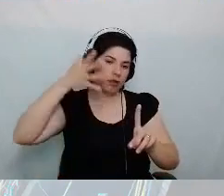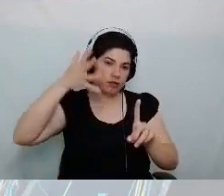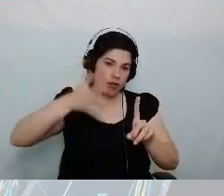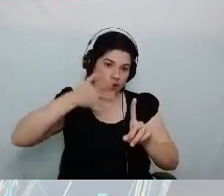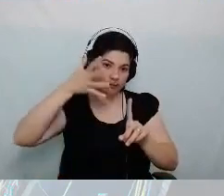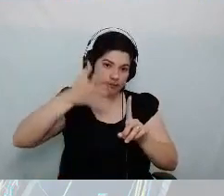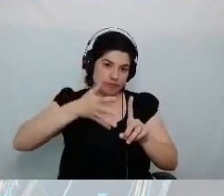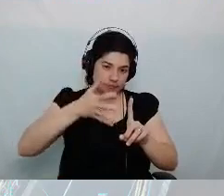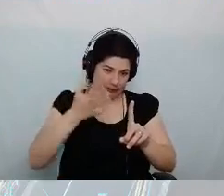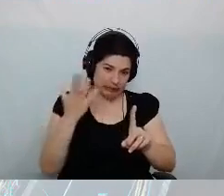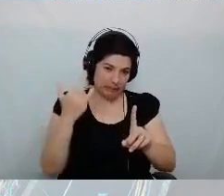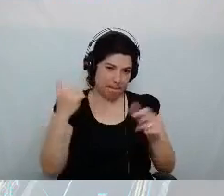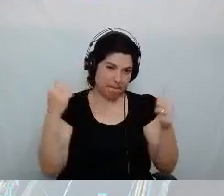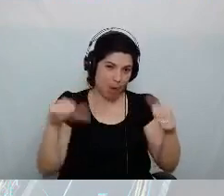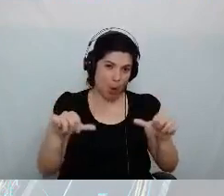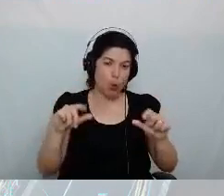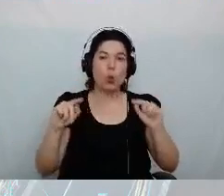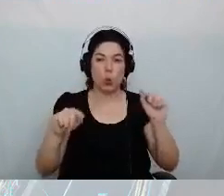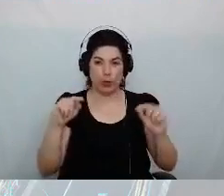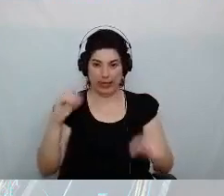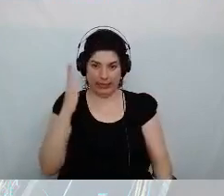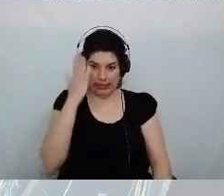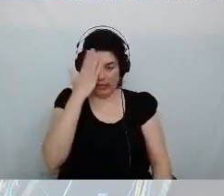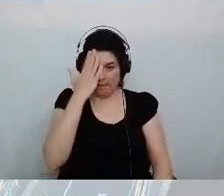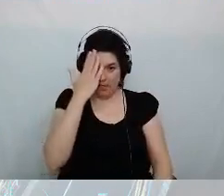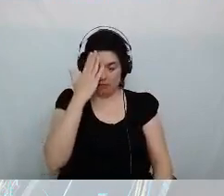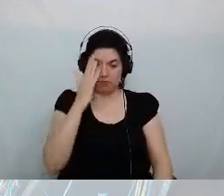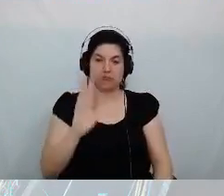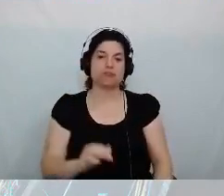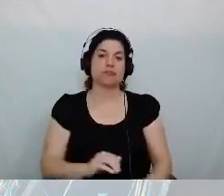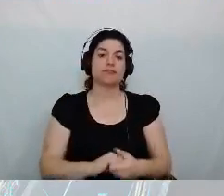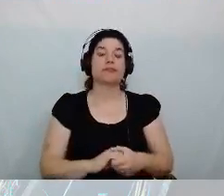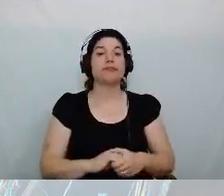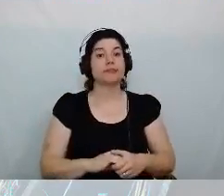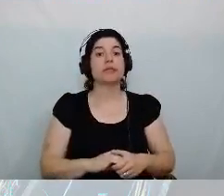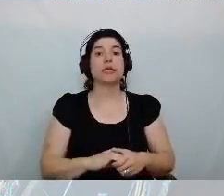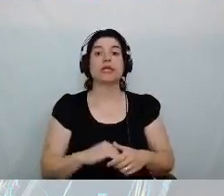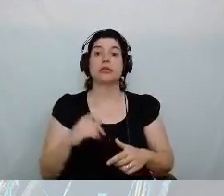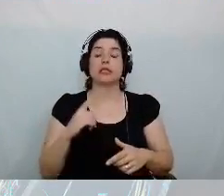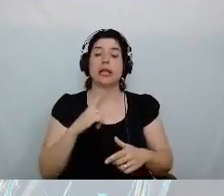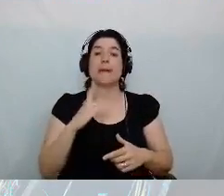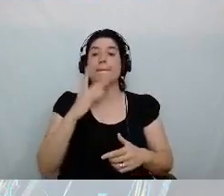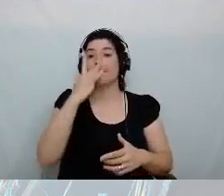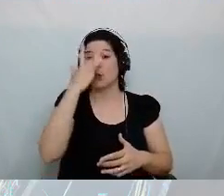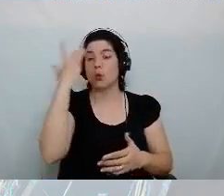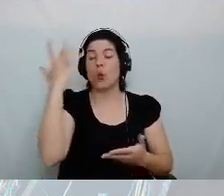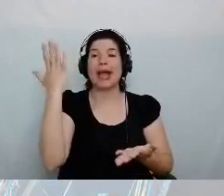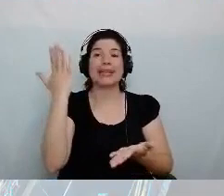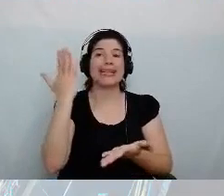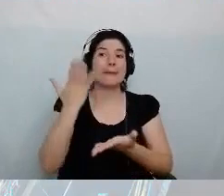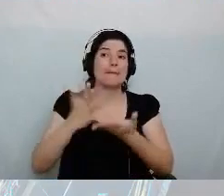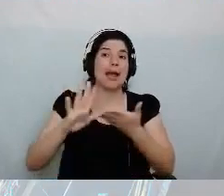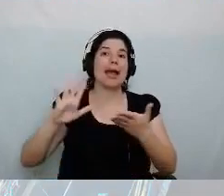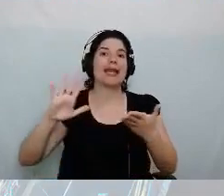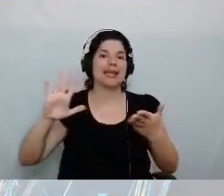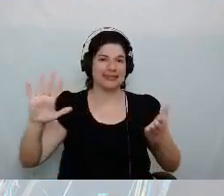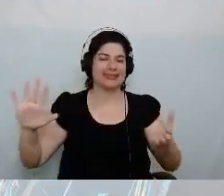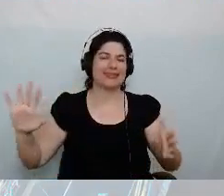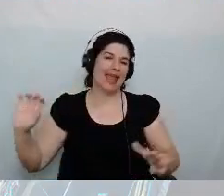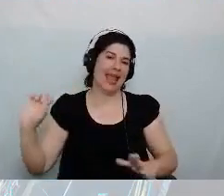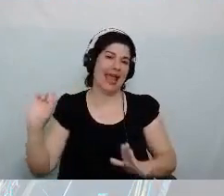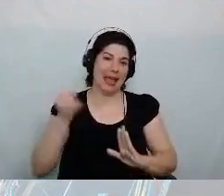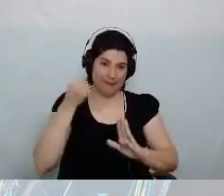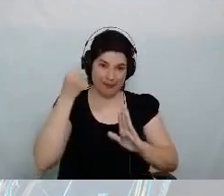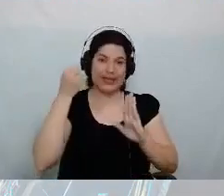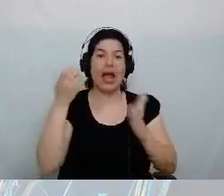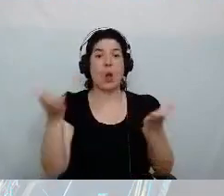Vocês têm ideia o que é? Não? Quando você separa as pessoas do happy hour. É o que está acontecendo agora